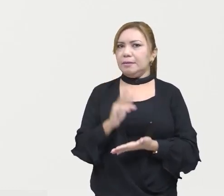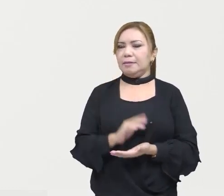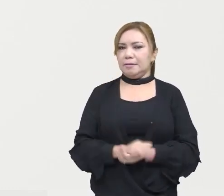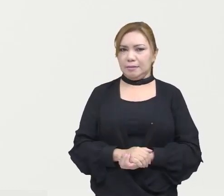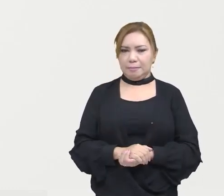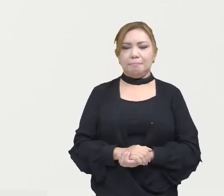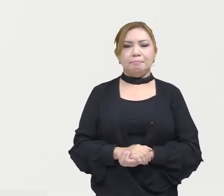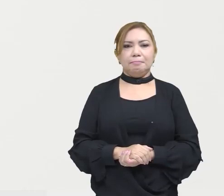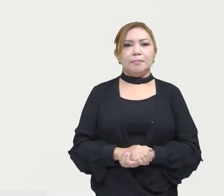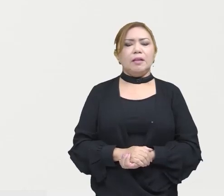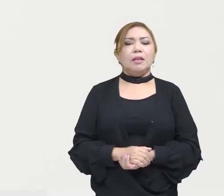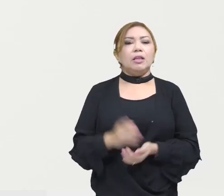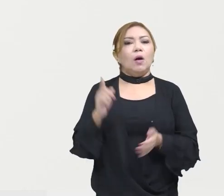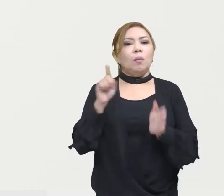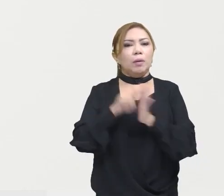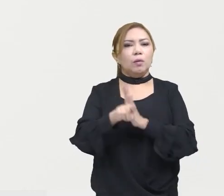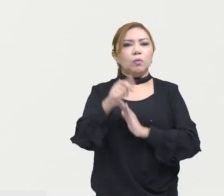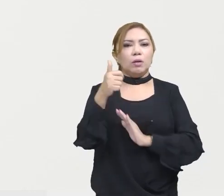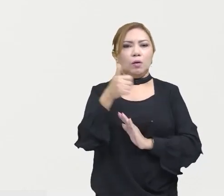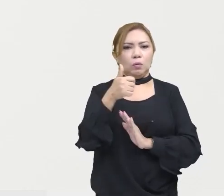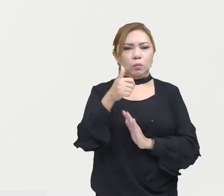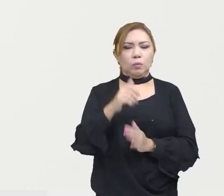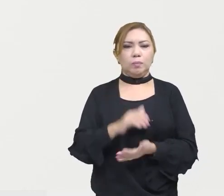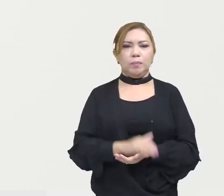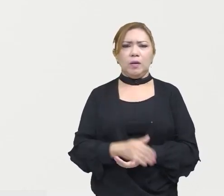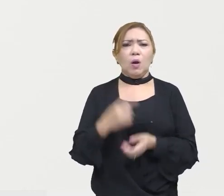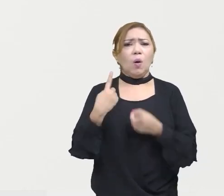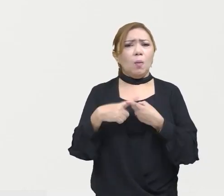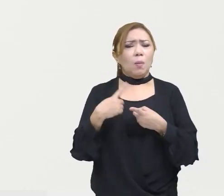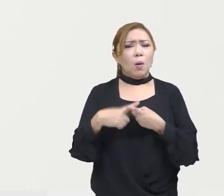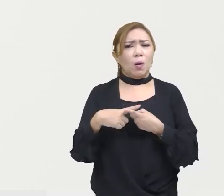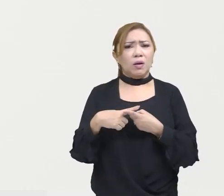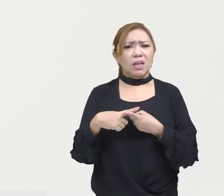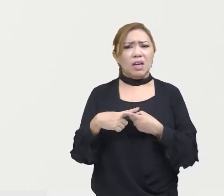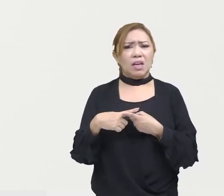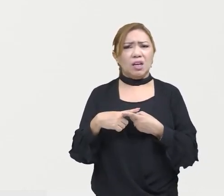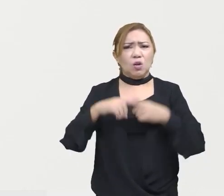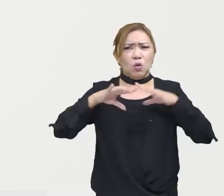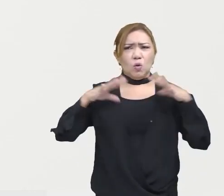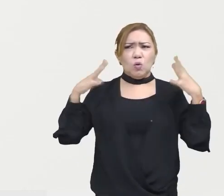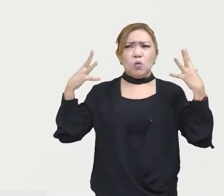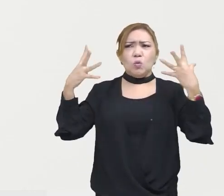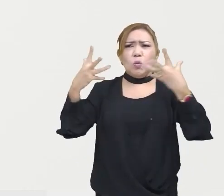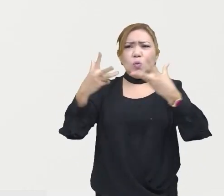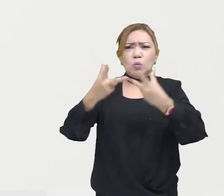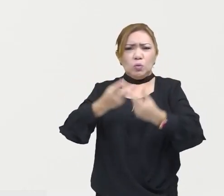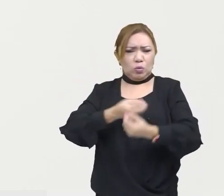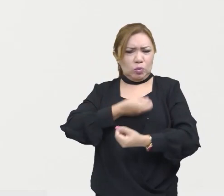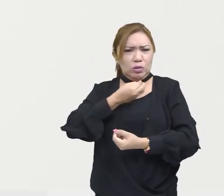para a questão número 1. Por que os seres vivos precisam se alimentar?